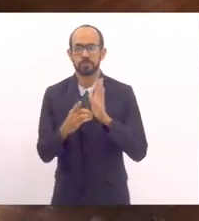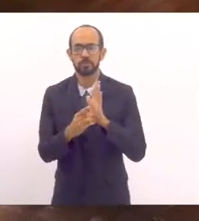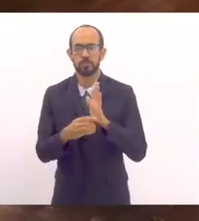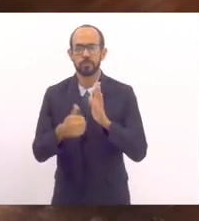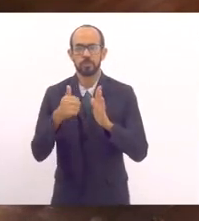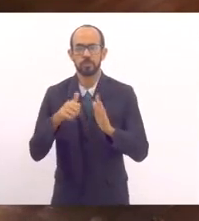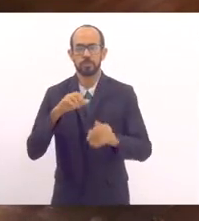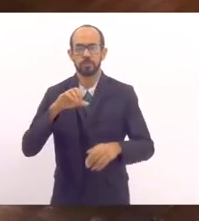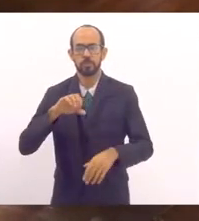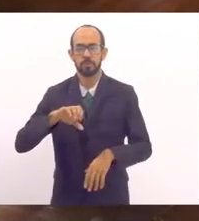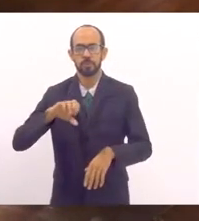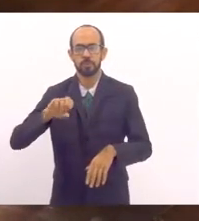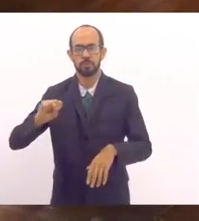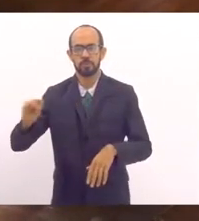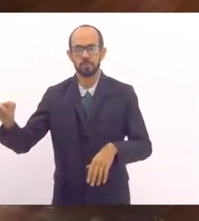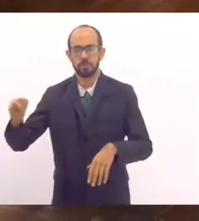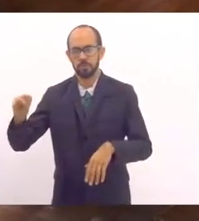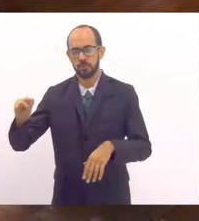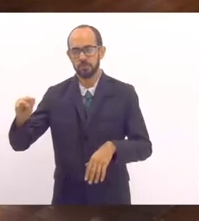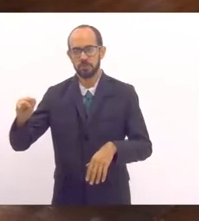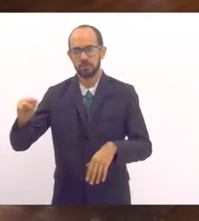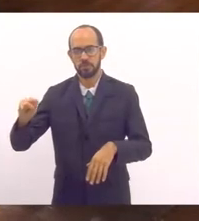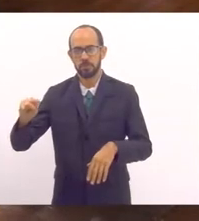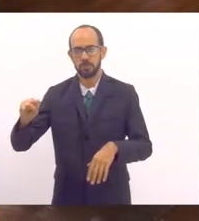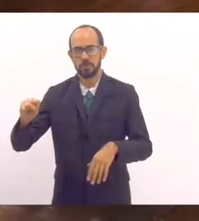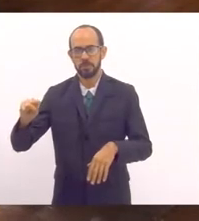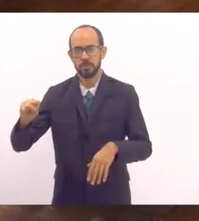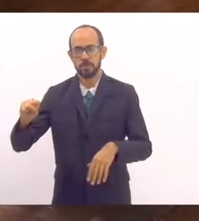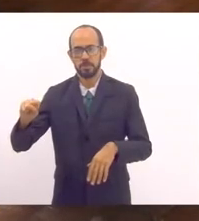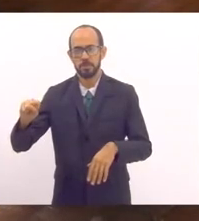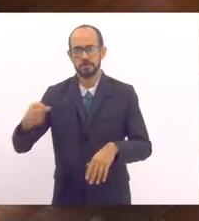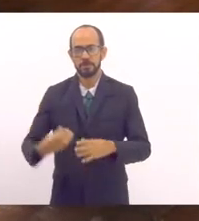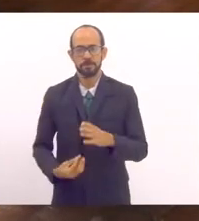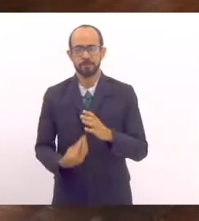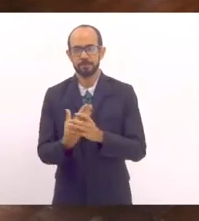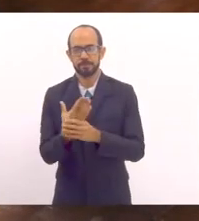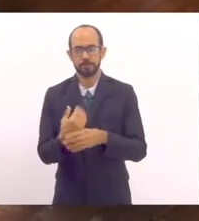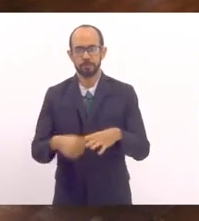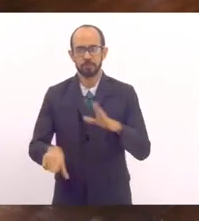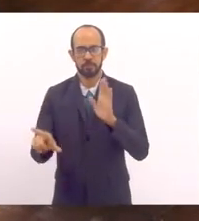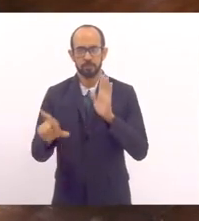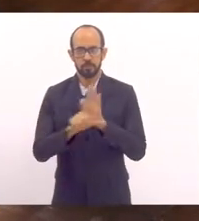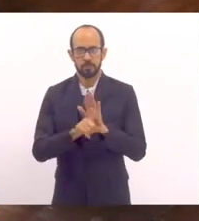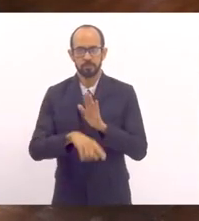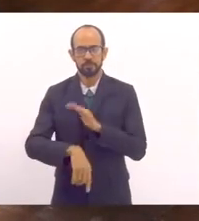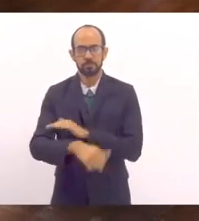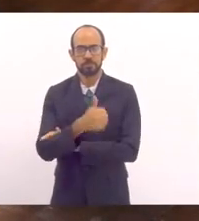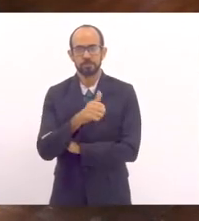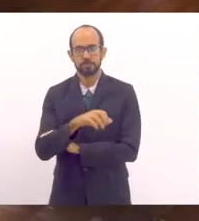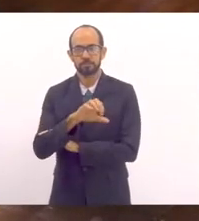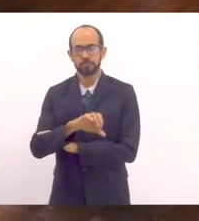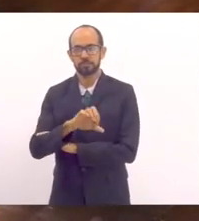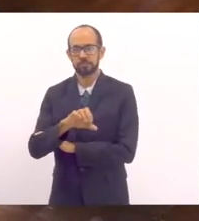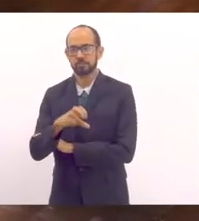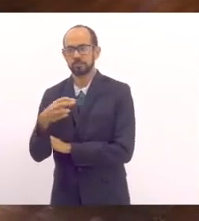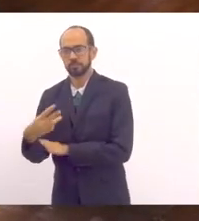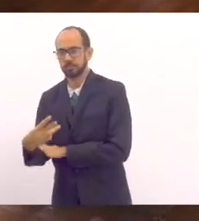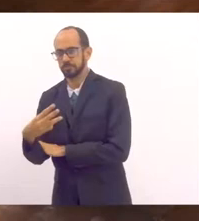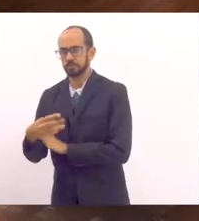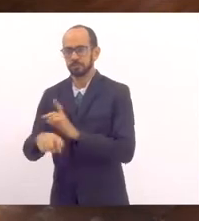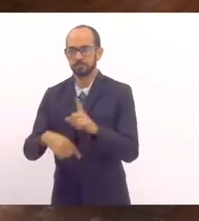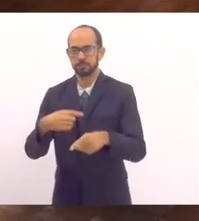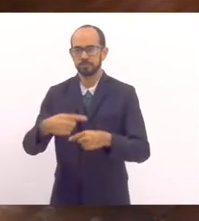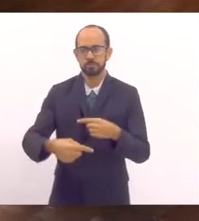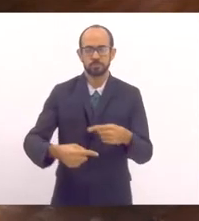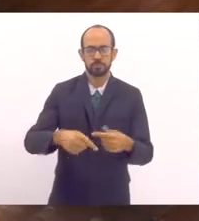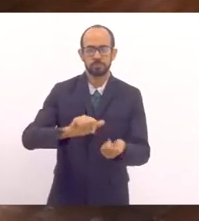88. Força de decreto. Ele nasceu por força de lei em 93. E depois ele